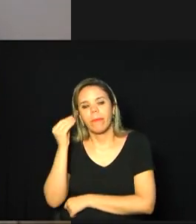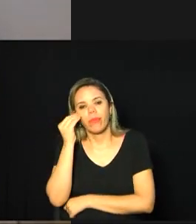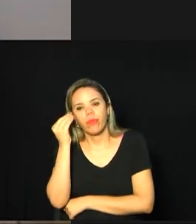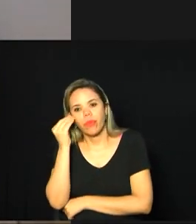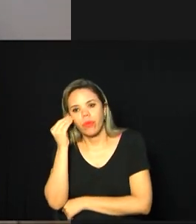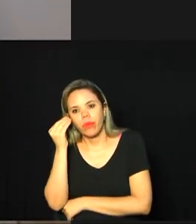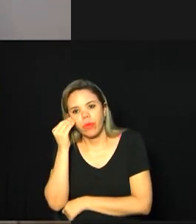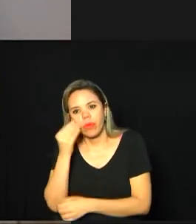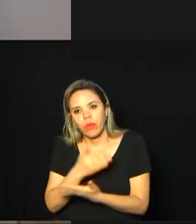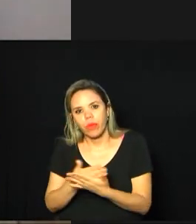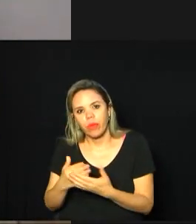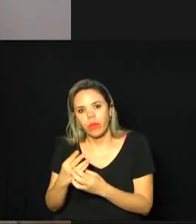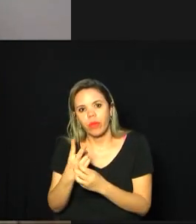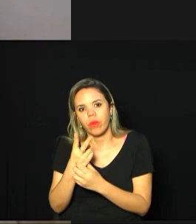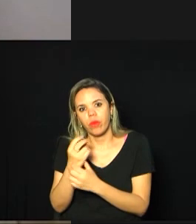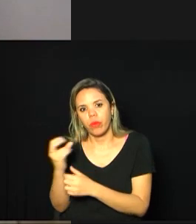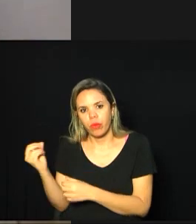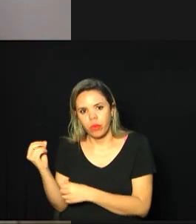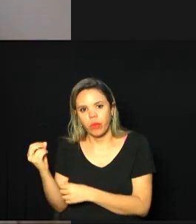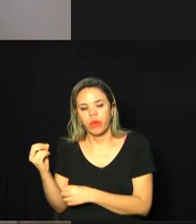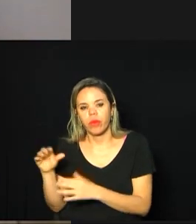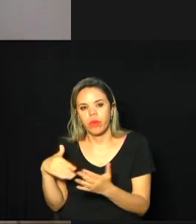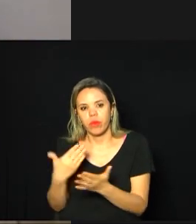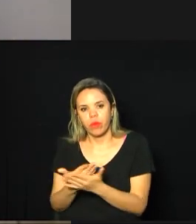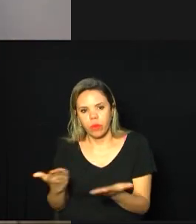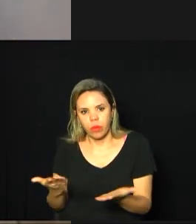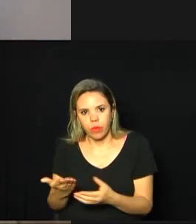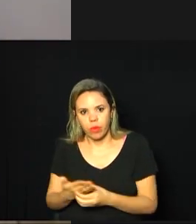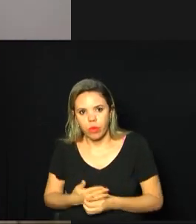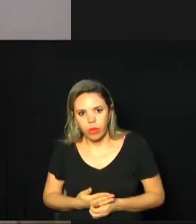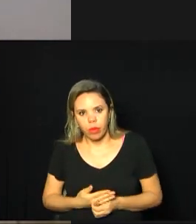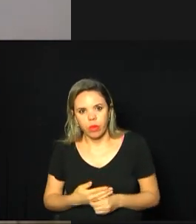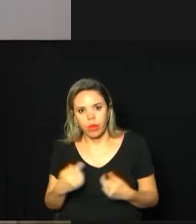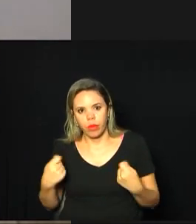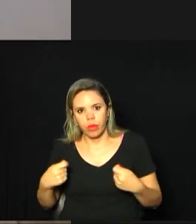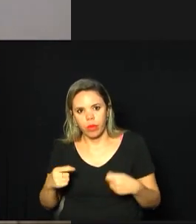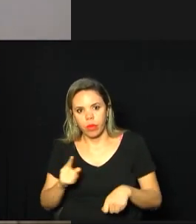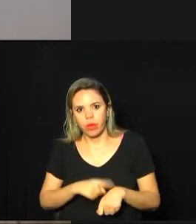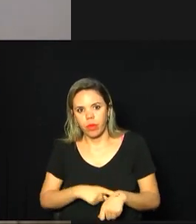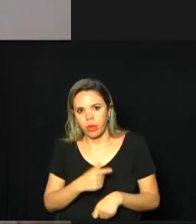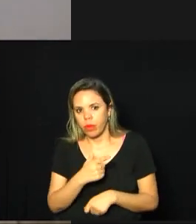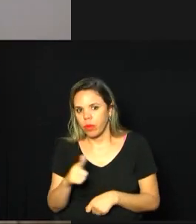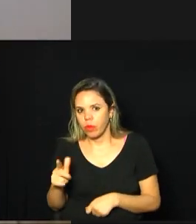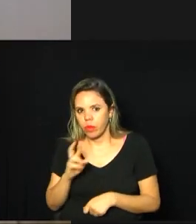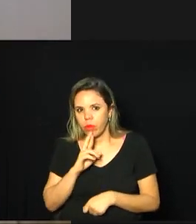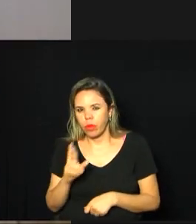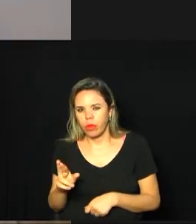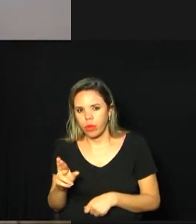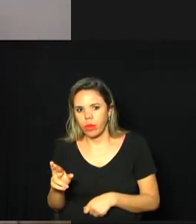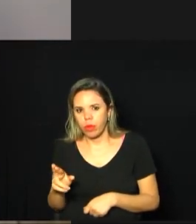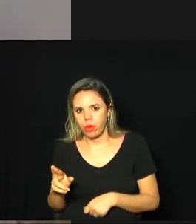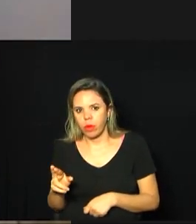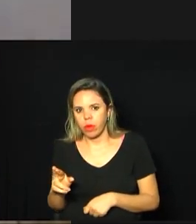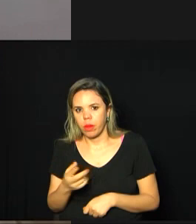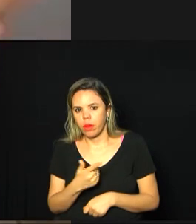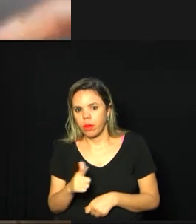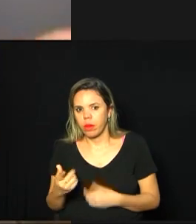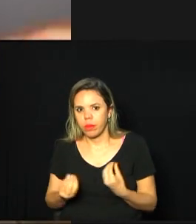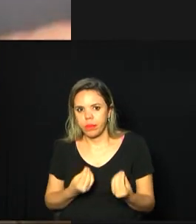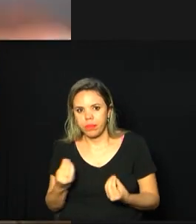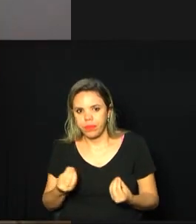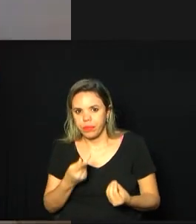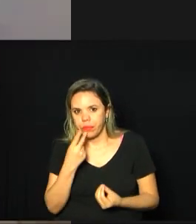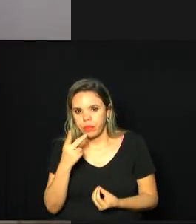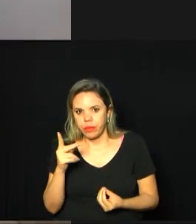né? Começou em 2020 até agora. Então, precisa de tempo. Não existe resposta, não existe como a gente